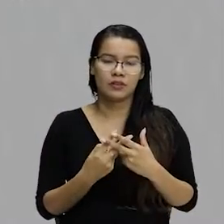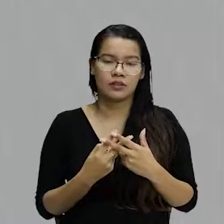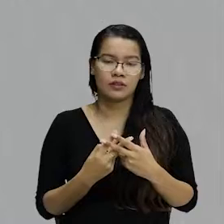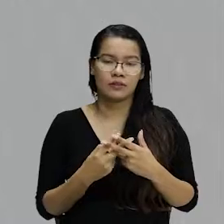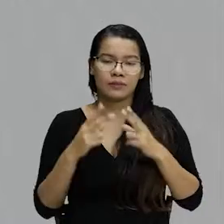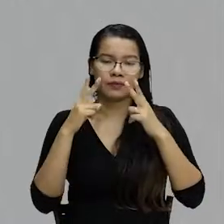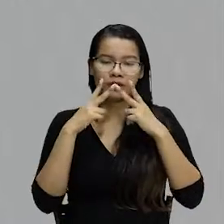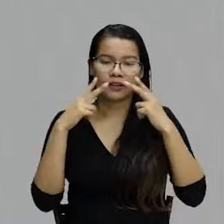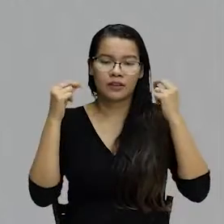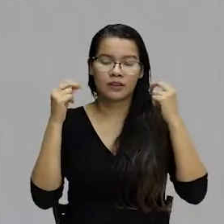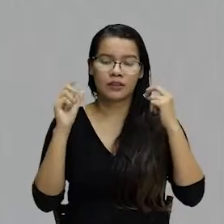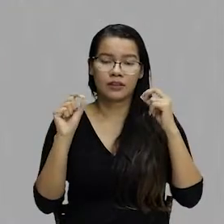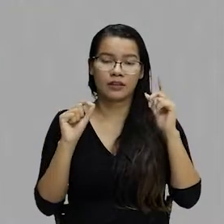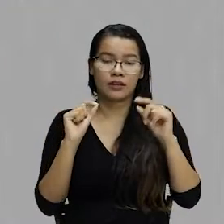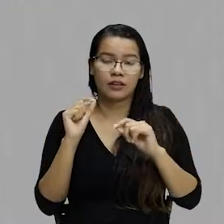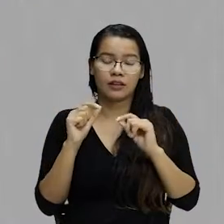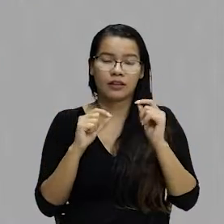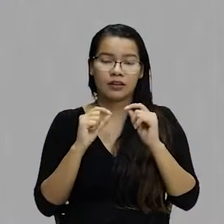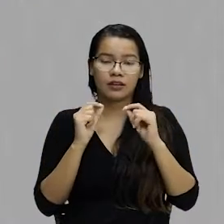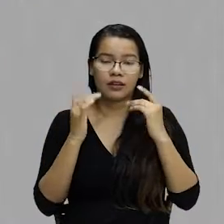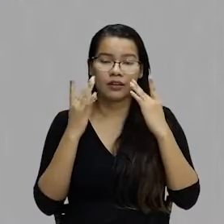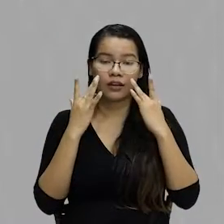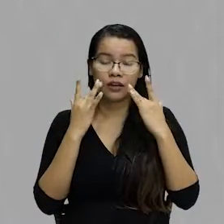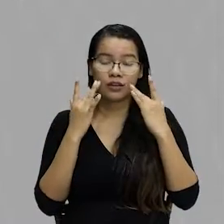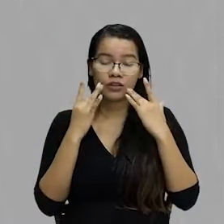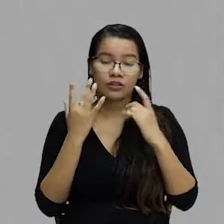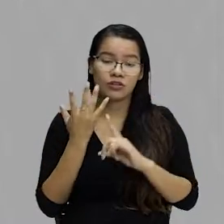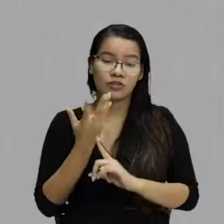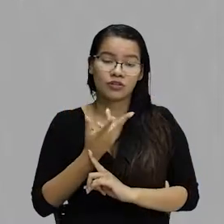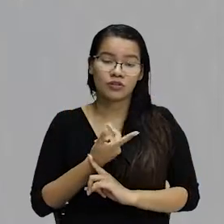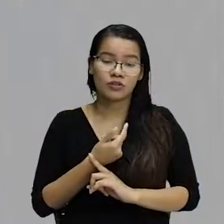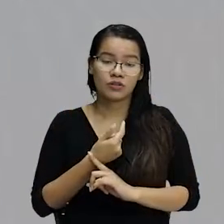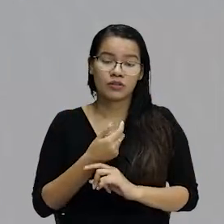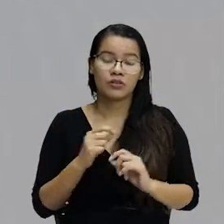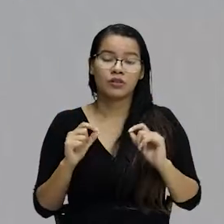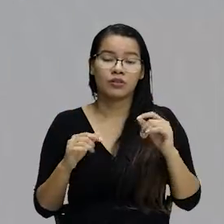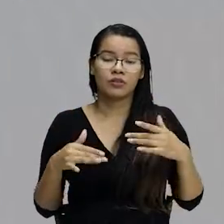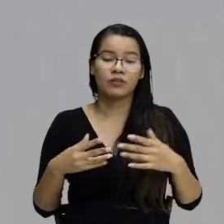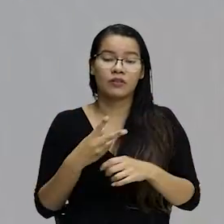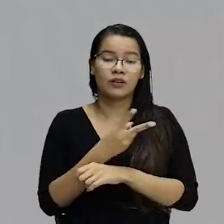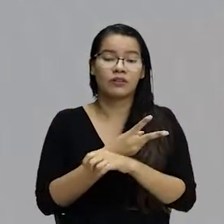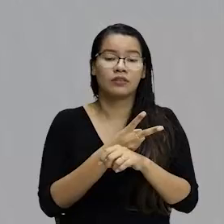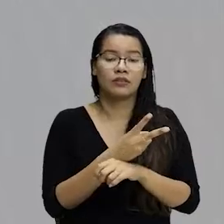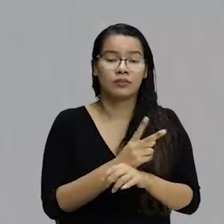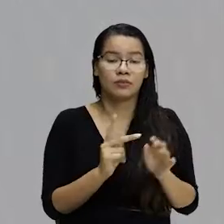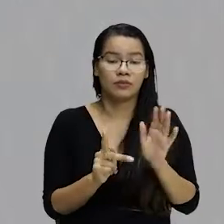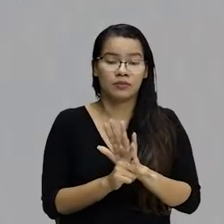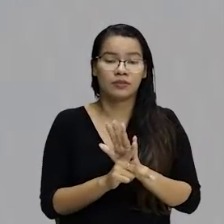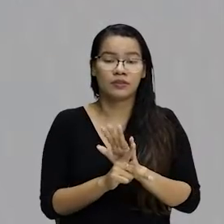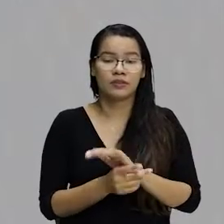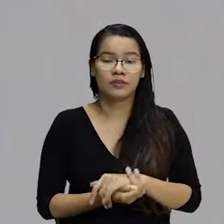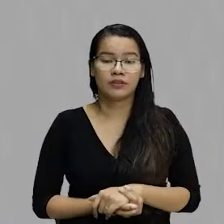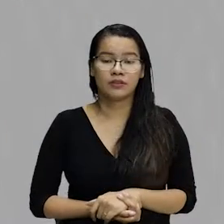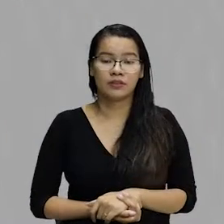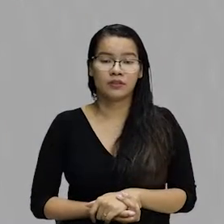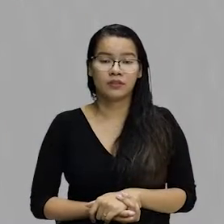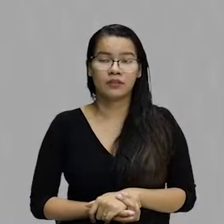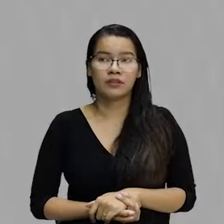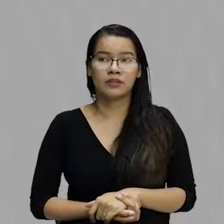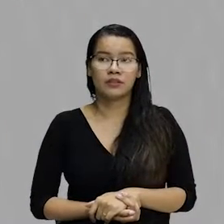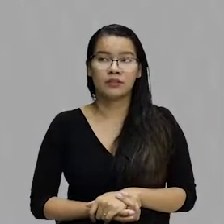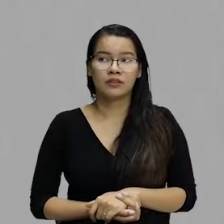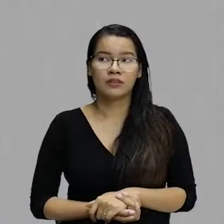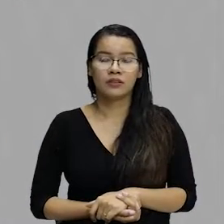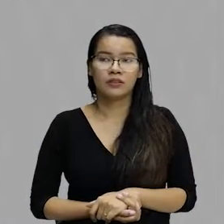A gata é artista, que ela está presa e quando ela ganha liberdade, ela vai em busca da própria arte. E o burro, perdão,